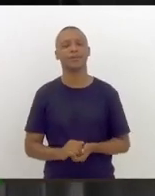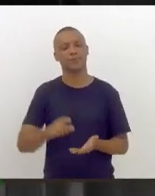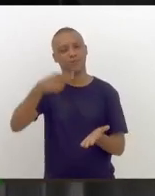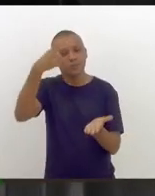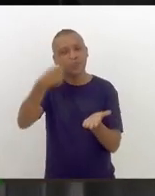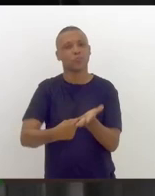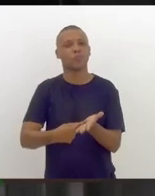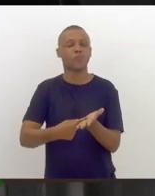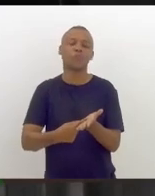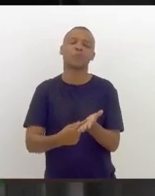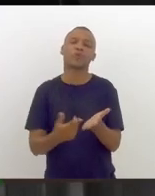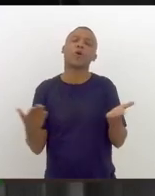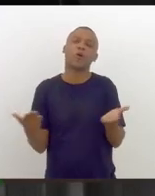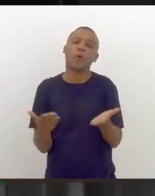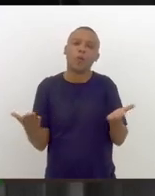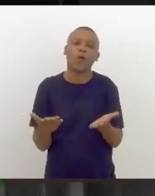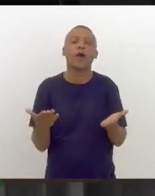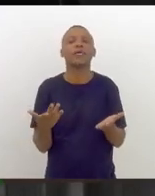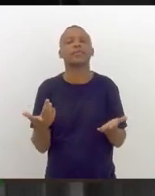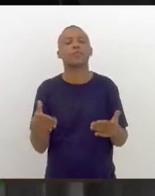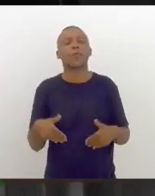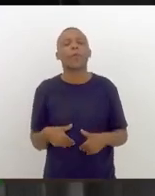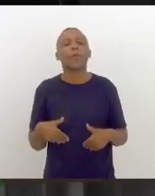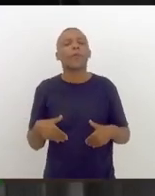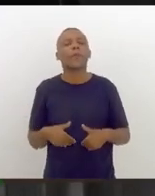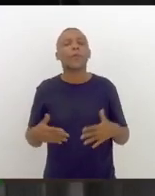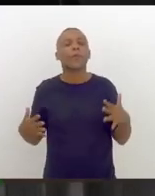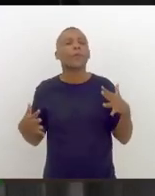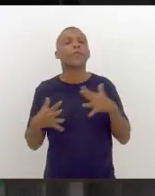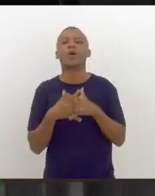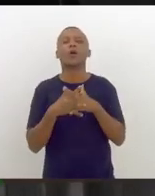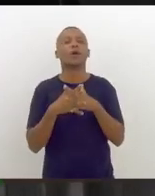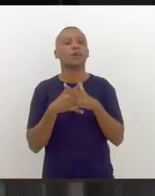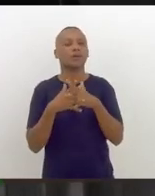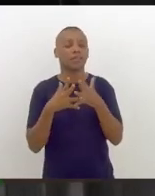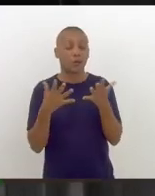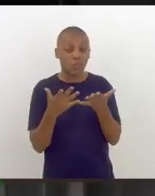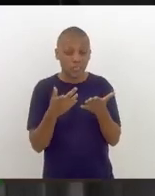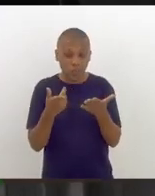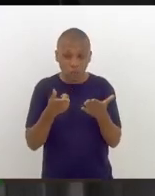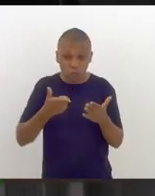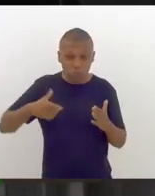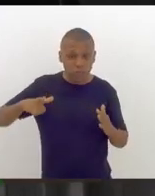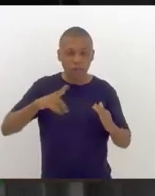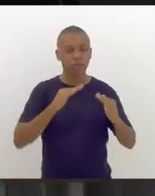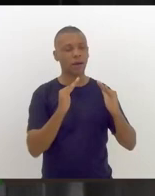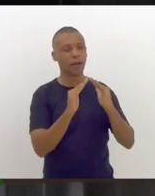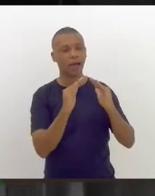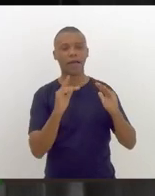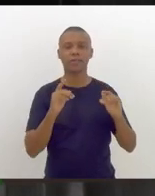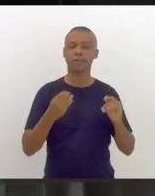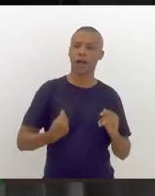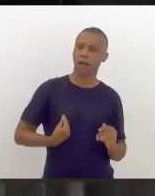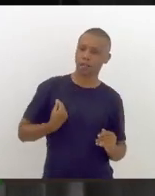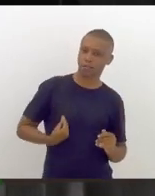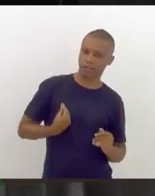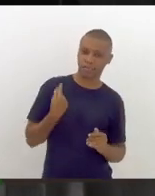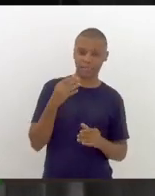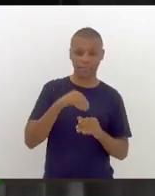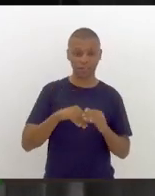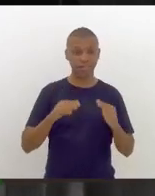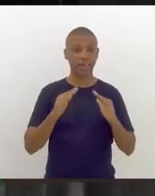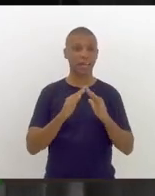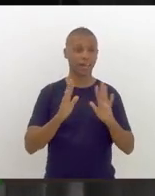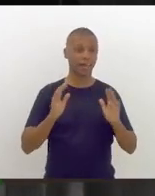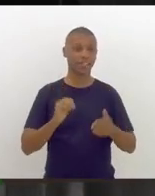aqueles e aquelas que hoje passam fome que hoje não tem um teto para poder sobreviver dentro da sua própria casa